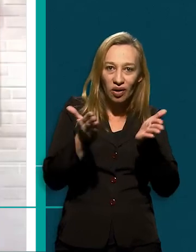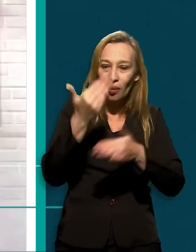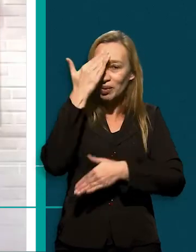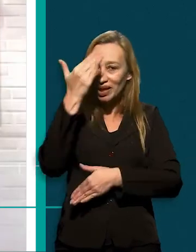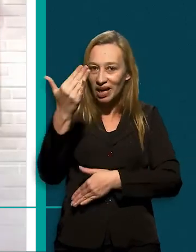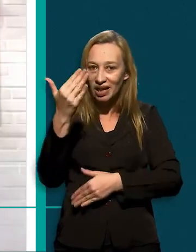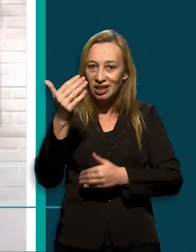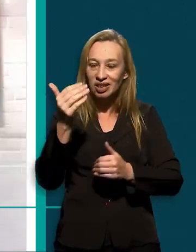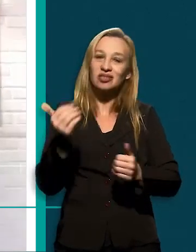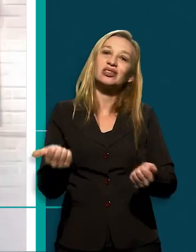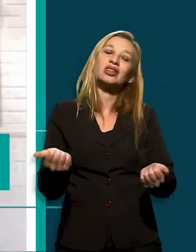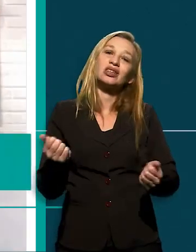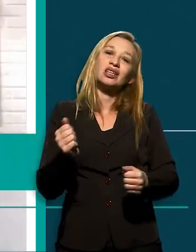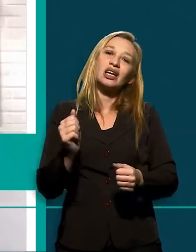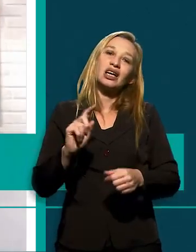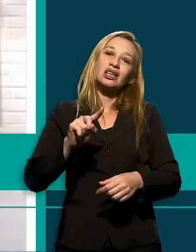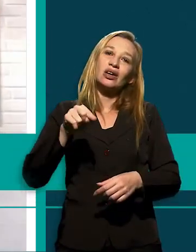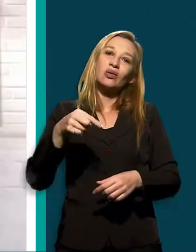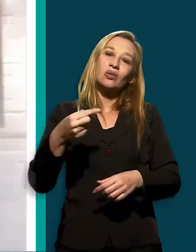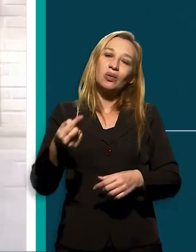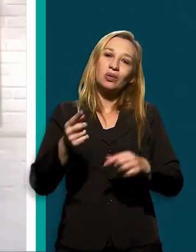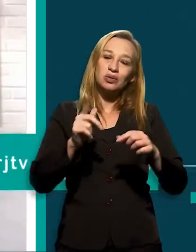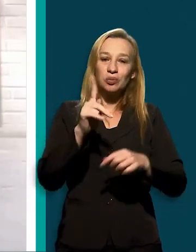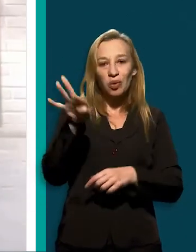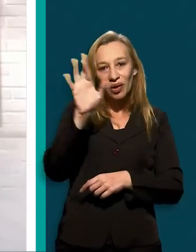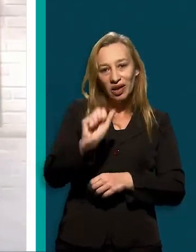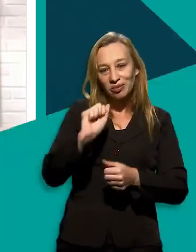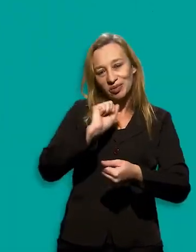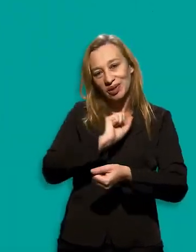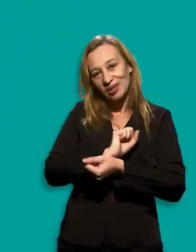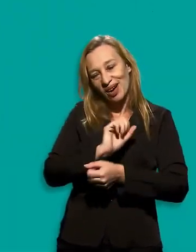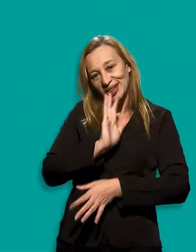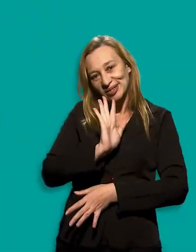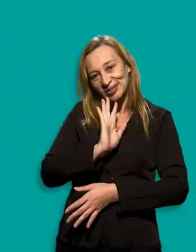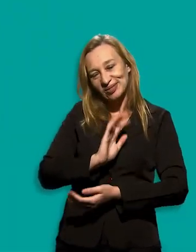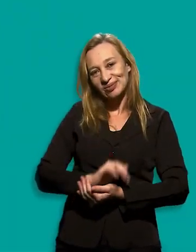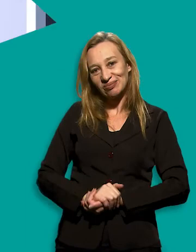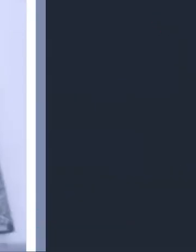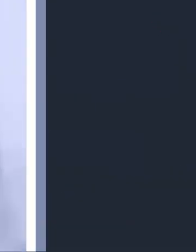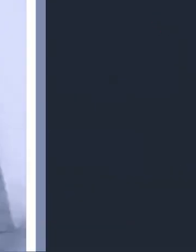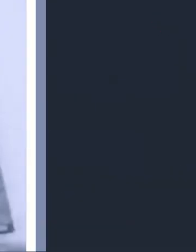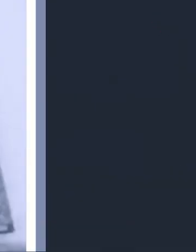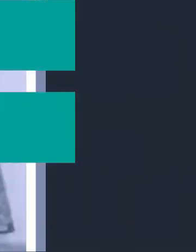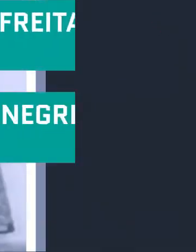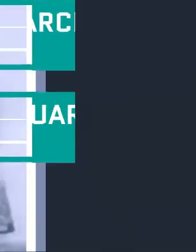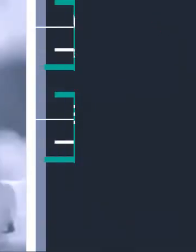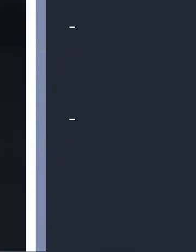agora, muito obrigado pela companhia e até o próximo encontro. Eu te espero.